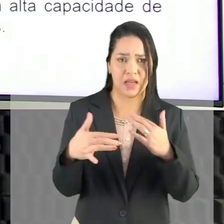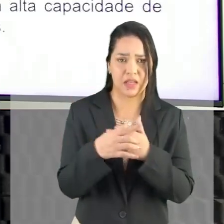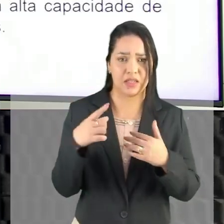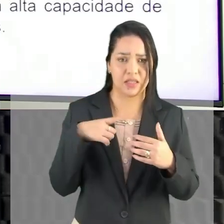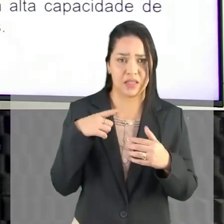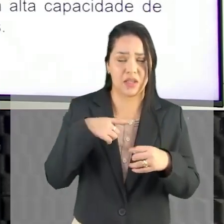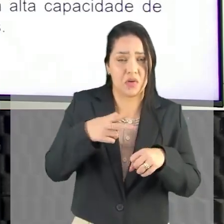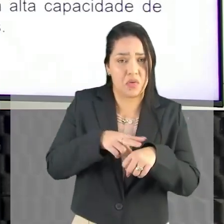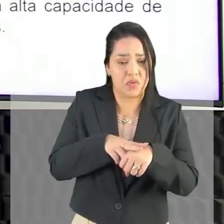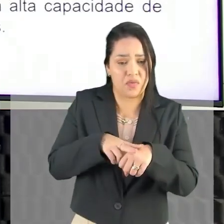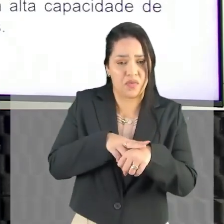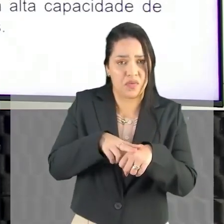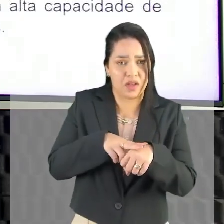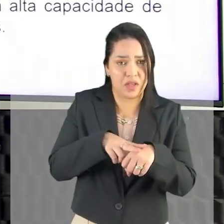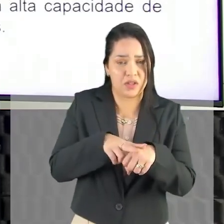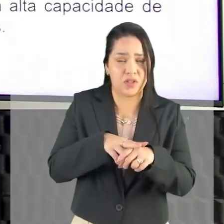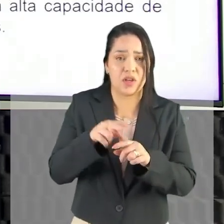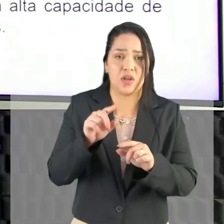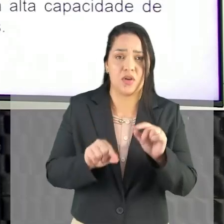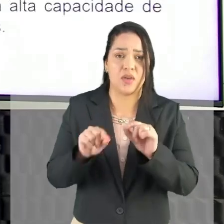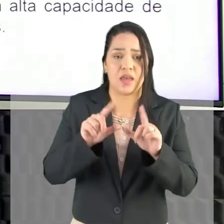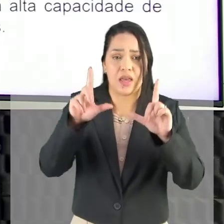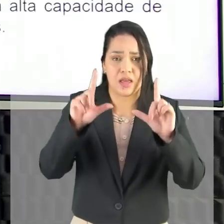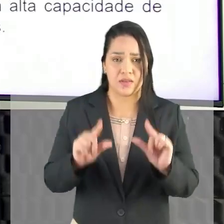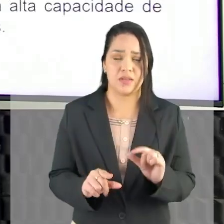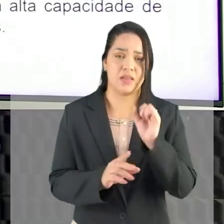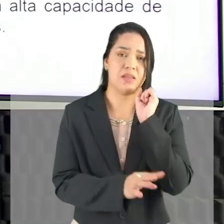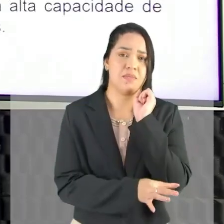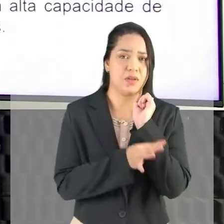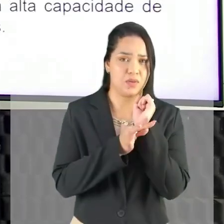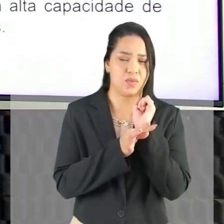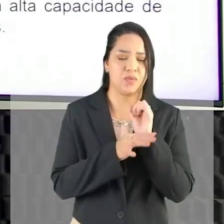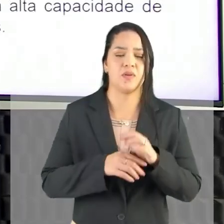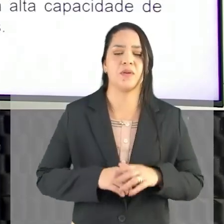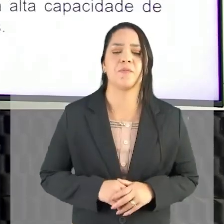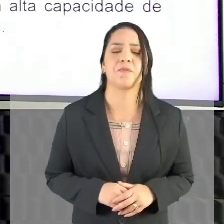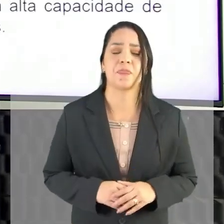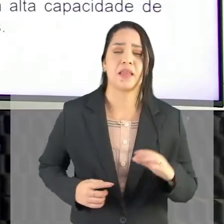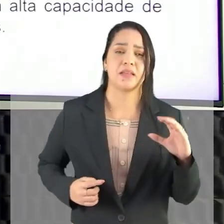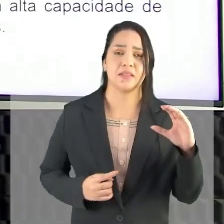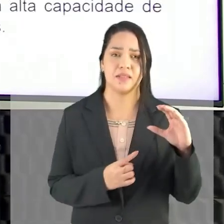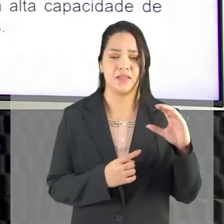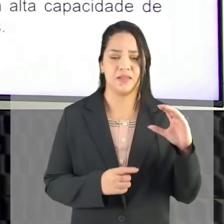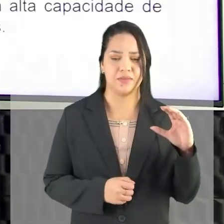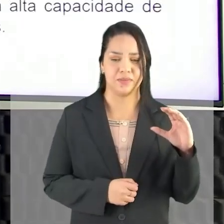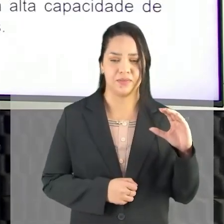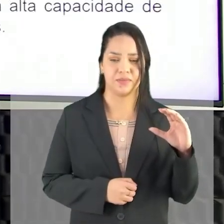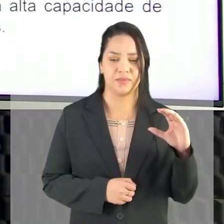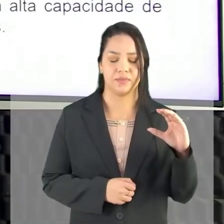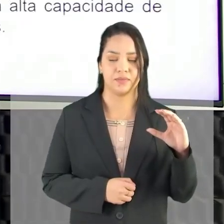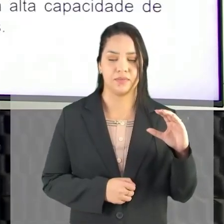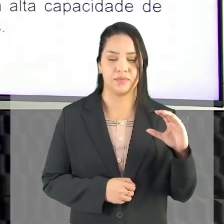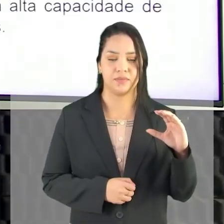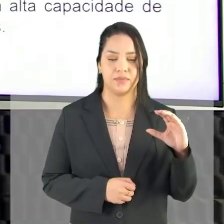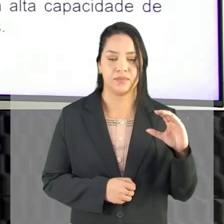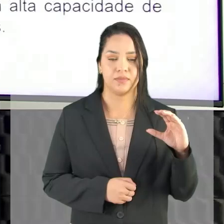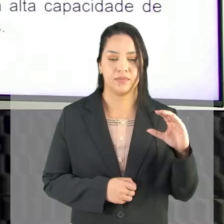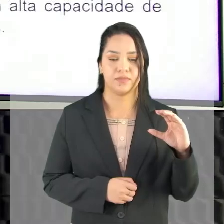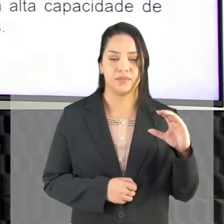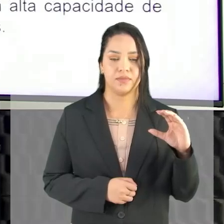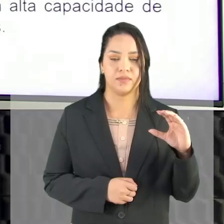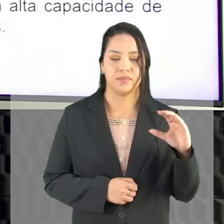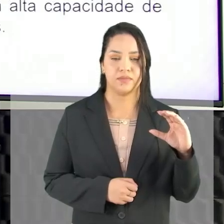o verde, a tendência é reduzir a temperatura. C, pelo uso de materiais com alta capacidade